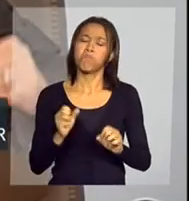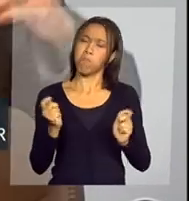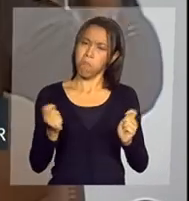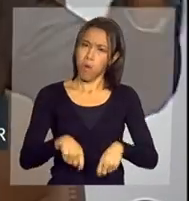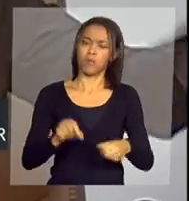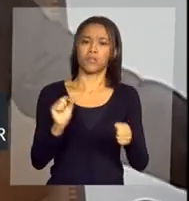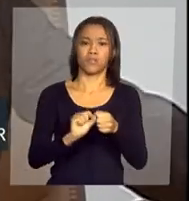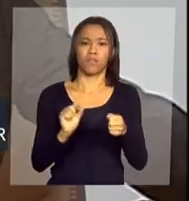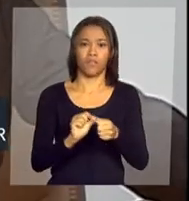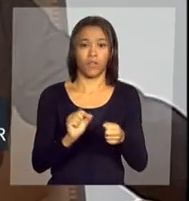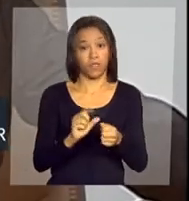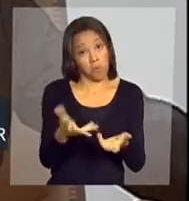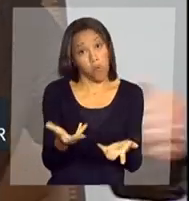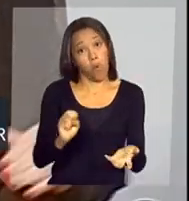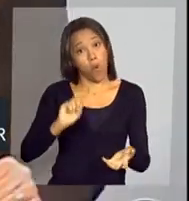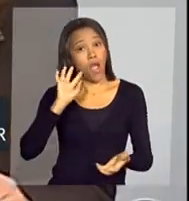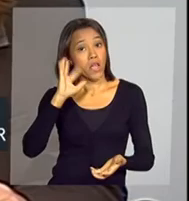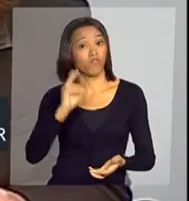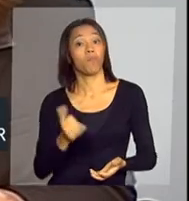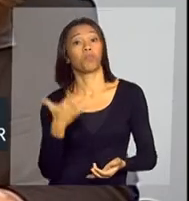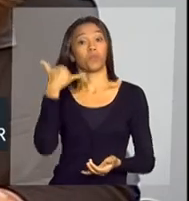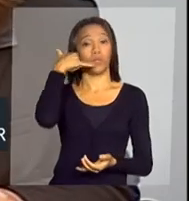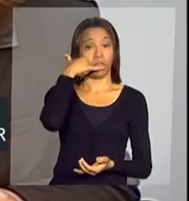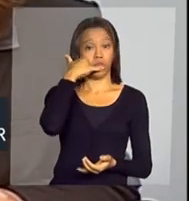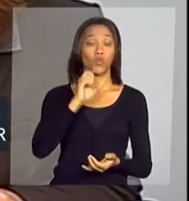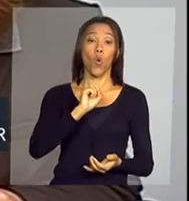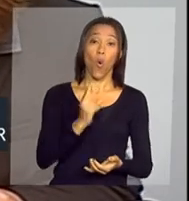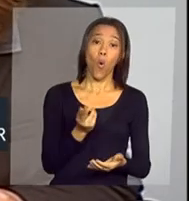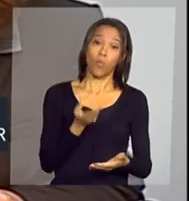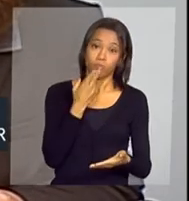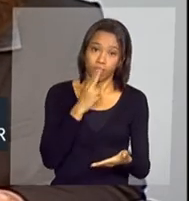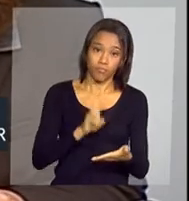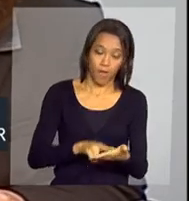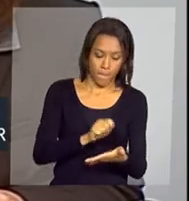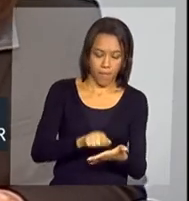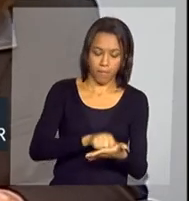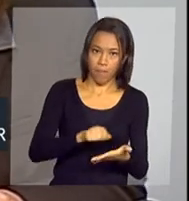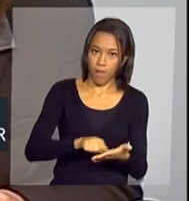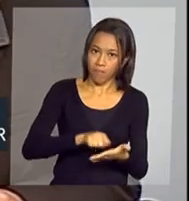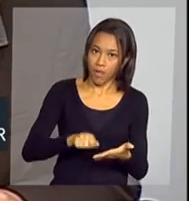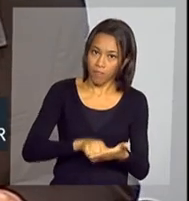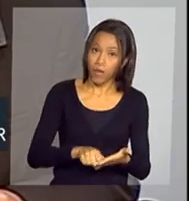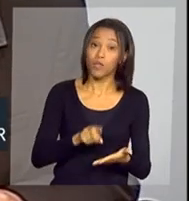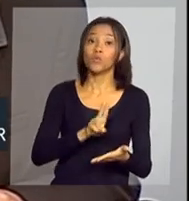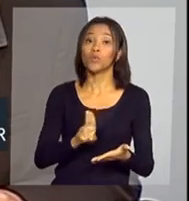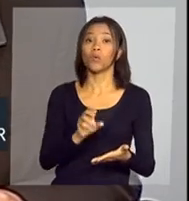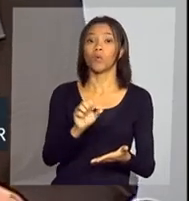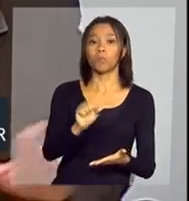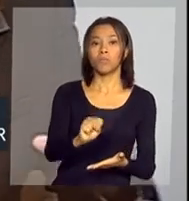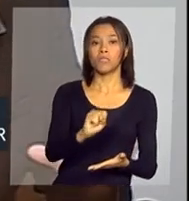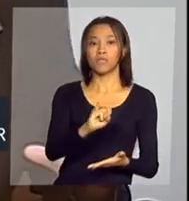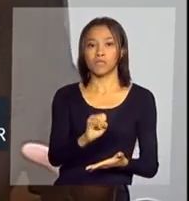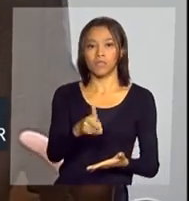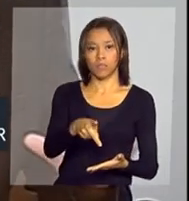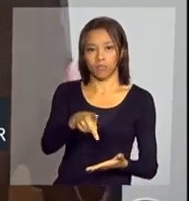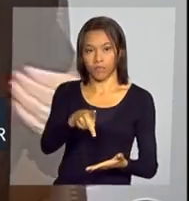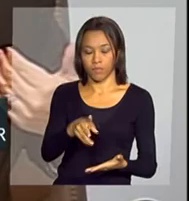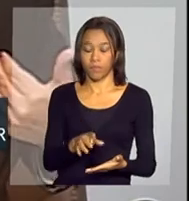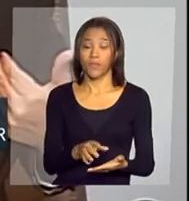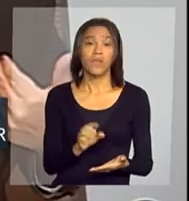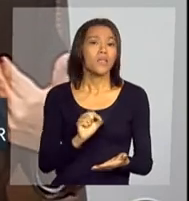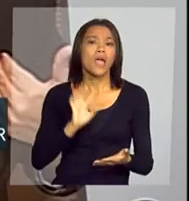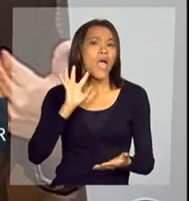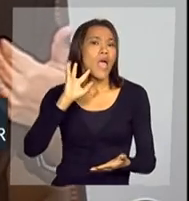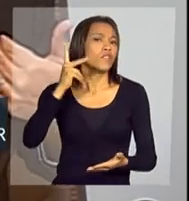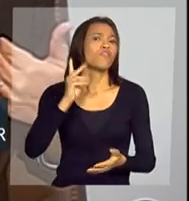pode ser feita pelo telefone ou por uma notificação prévia aqui chamamos de SIP é resolvido